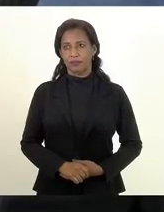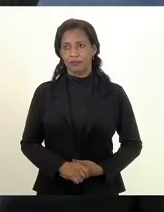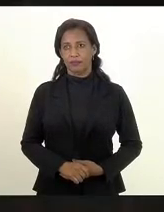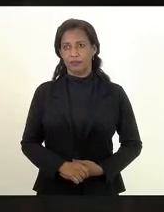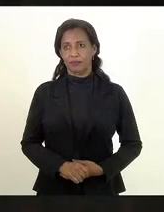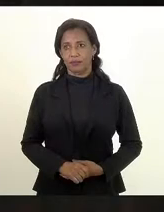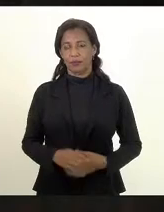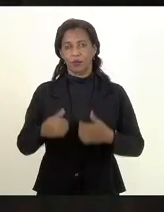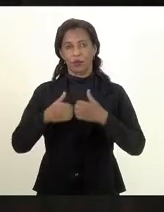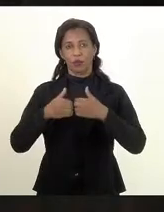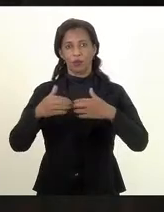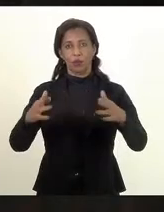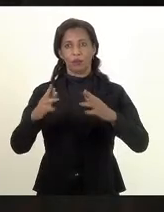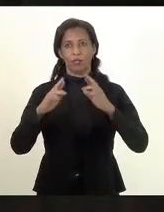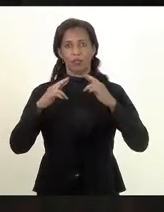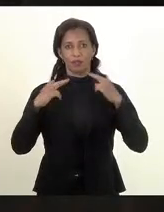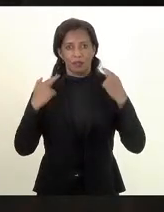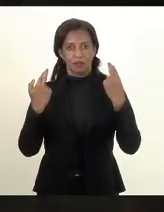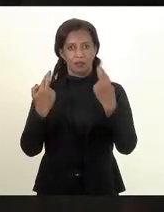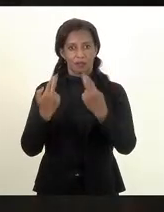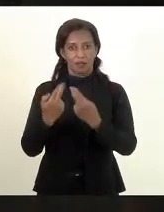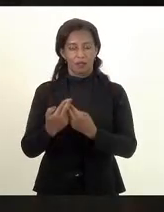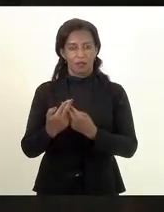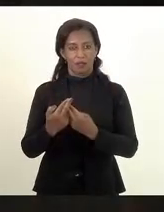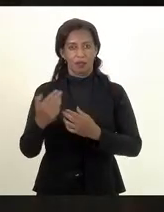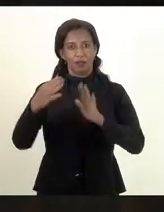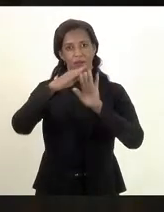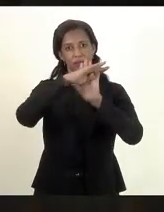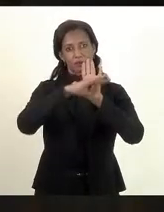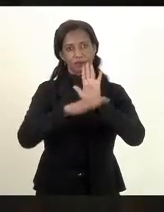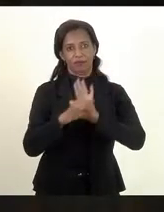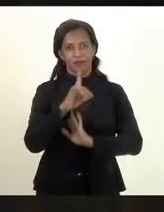Passa-se a sessão ordinária com a ordem do dia.